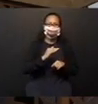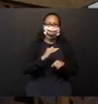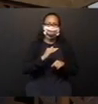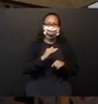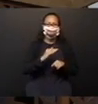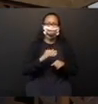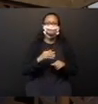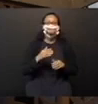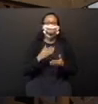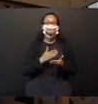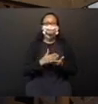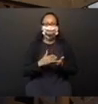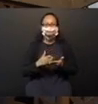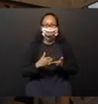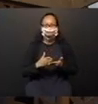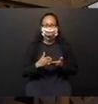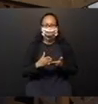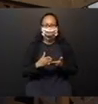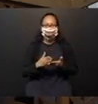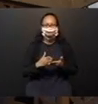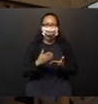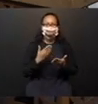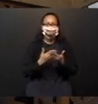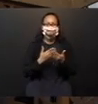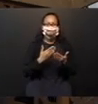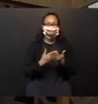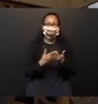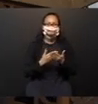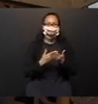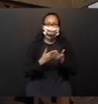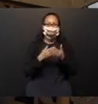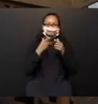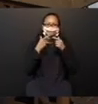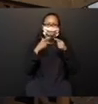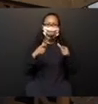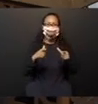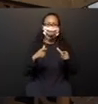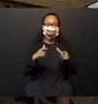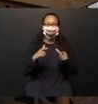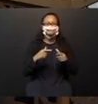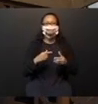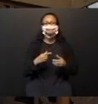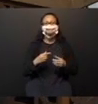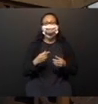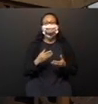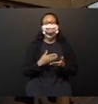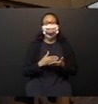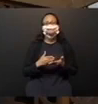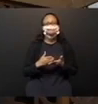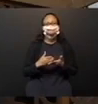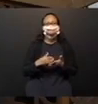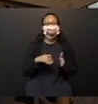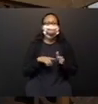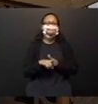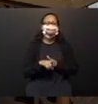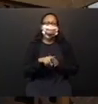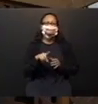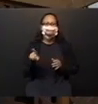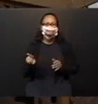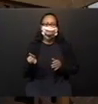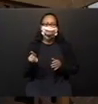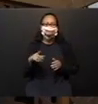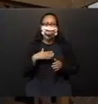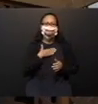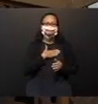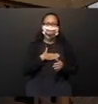vamos começar a partir do estudar a língua. Mas antes da gente começar aqui, eu queria perguntar para vocês, gostaram da história